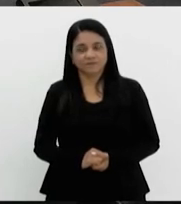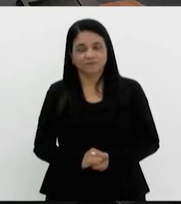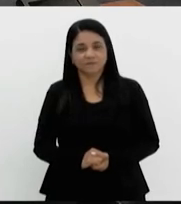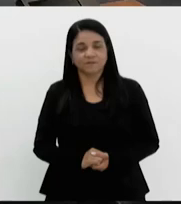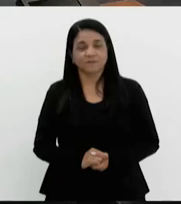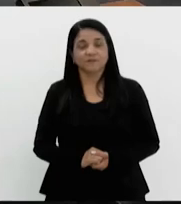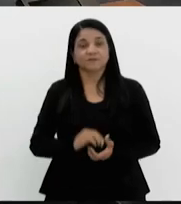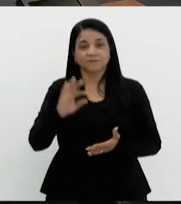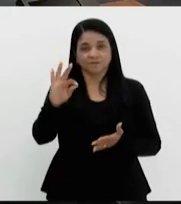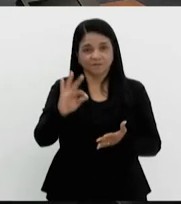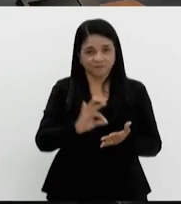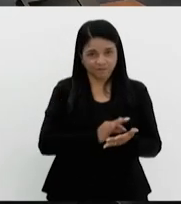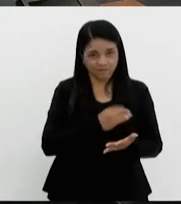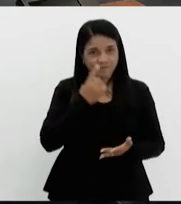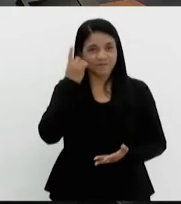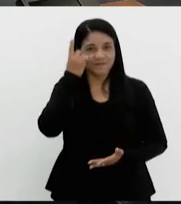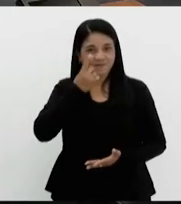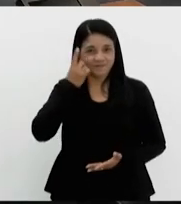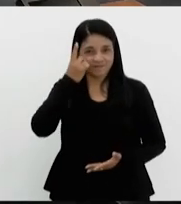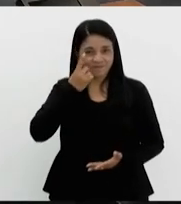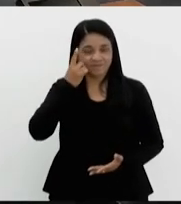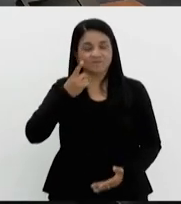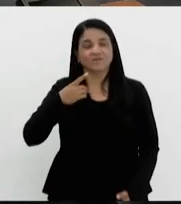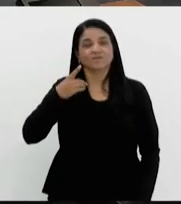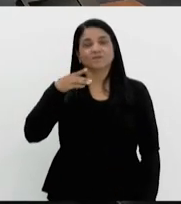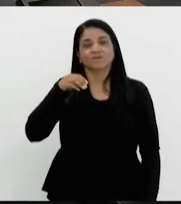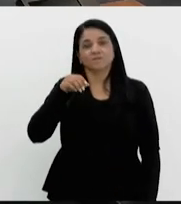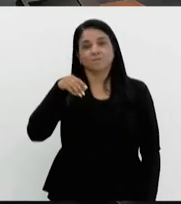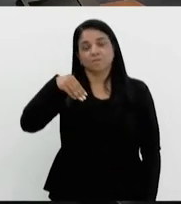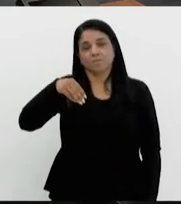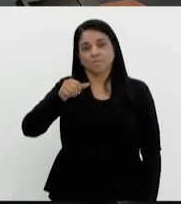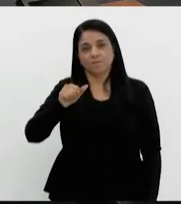Próximo orador inscrito, deputado Samuel Malafaia.